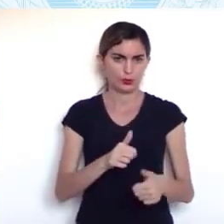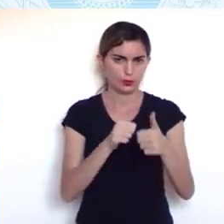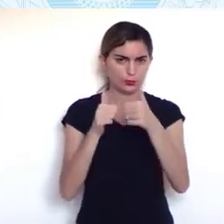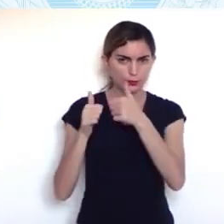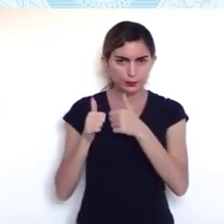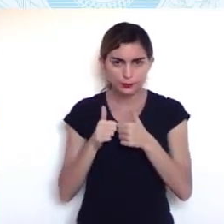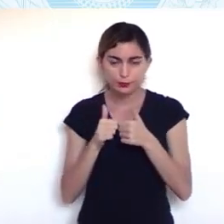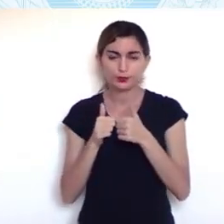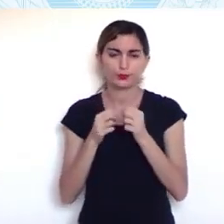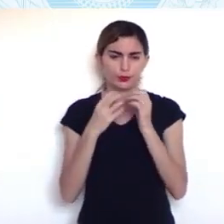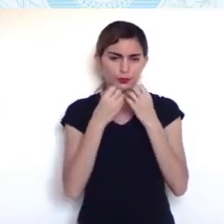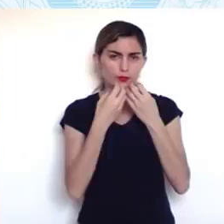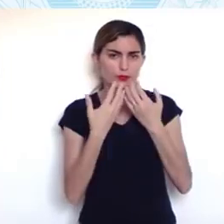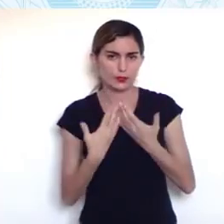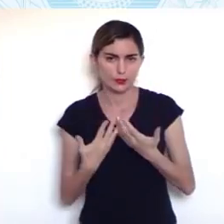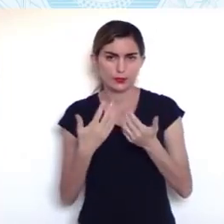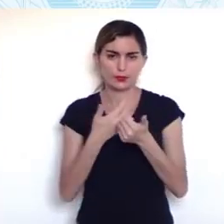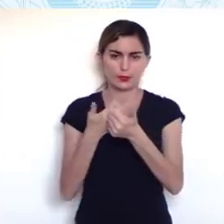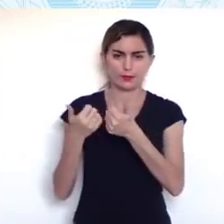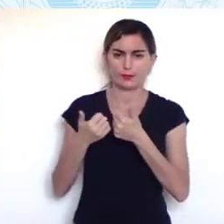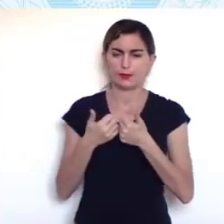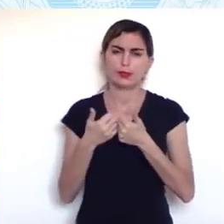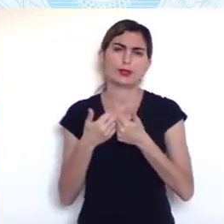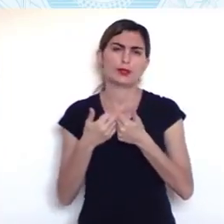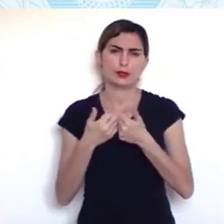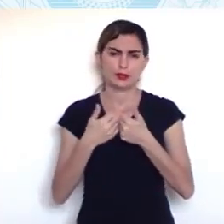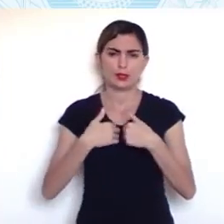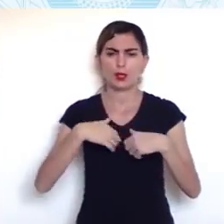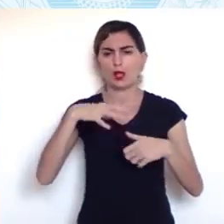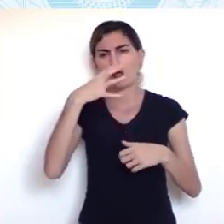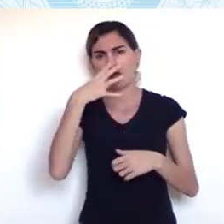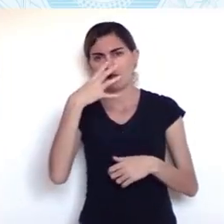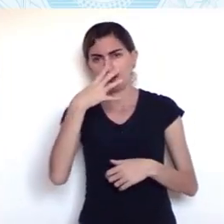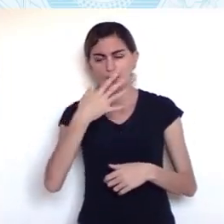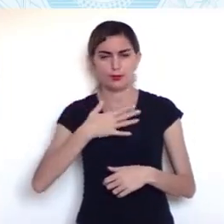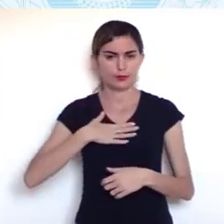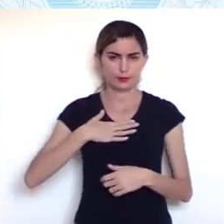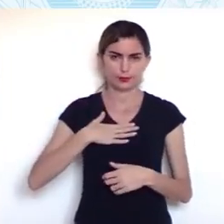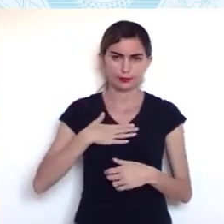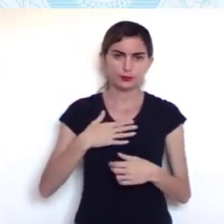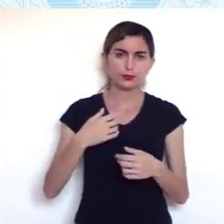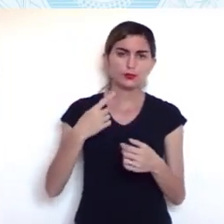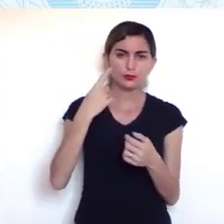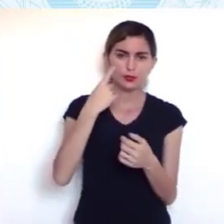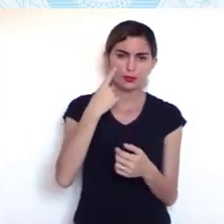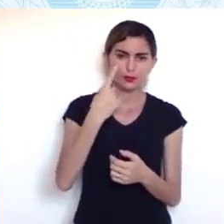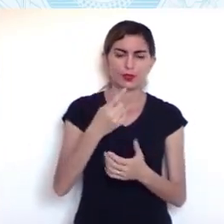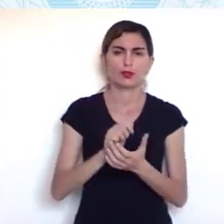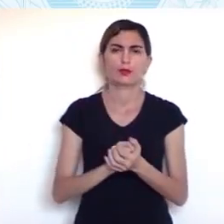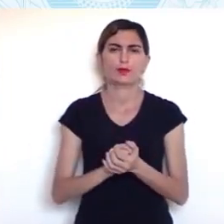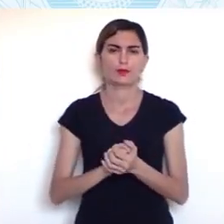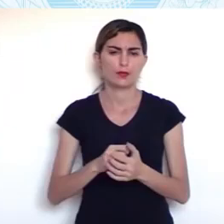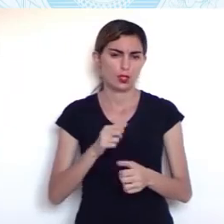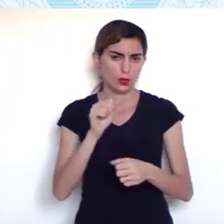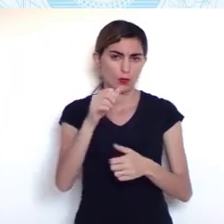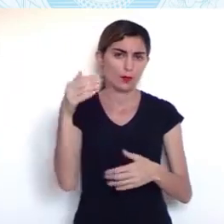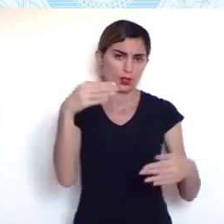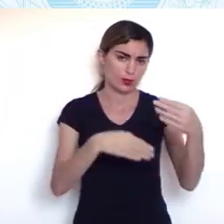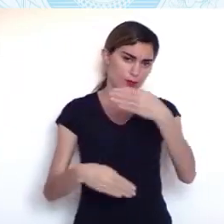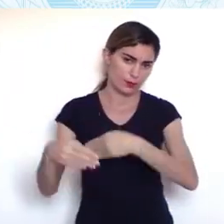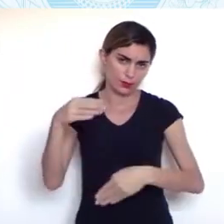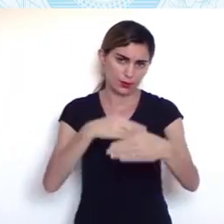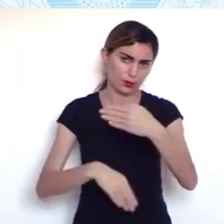Alô, garotada! Tudo bem com vocês aí que está me assistindo? Então participem, conto com a